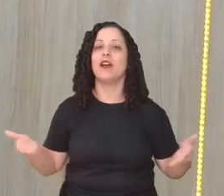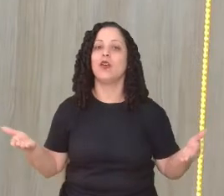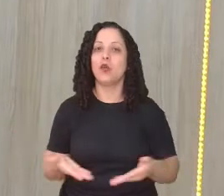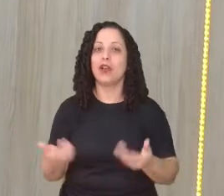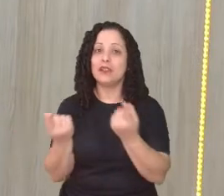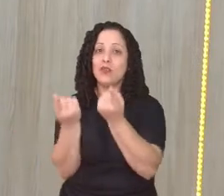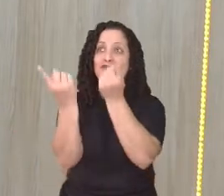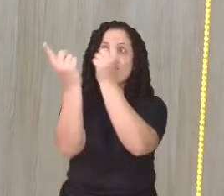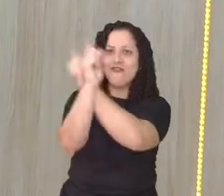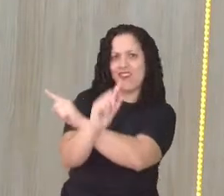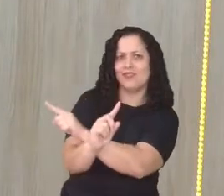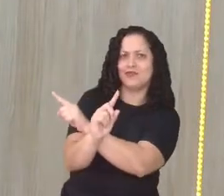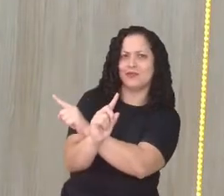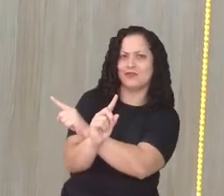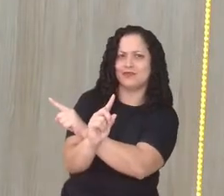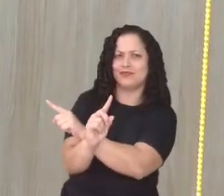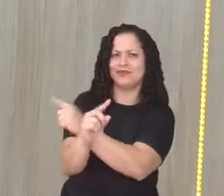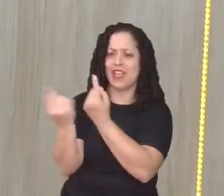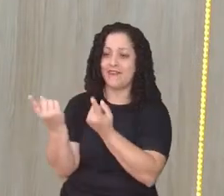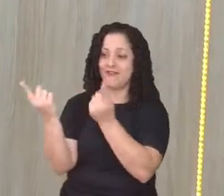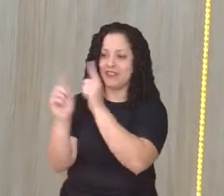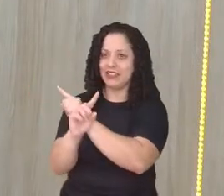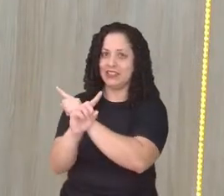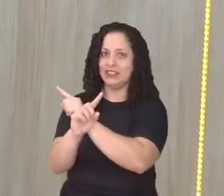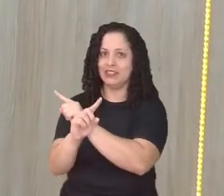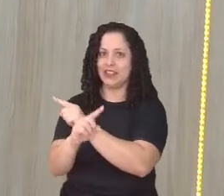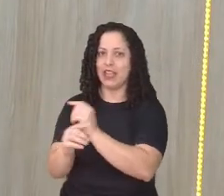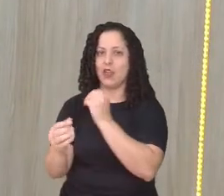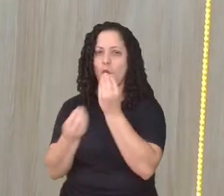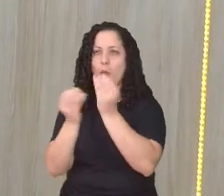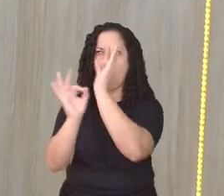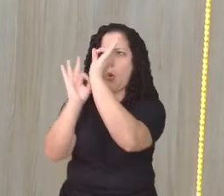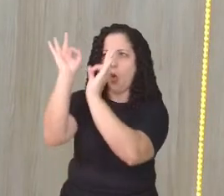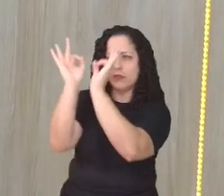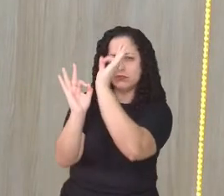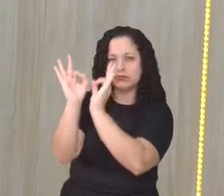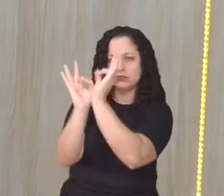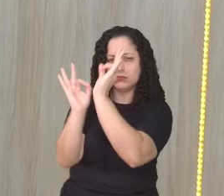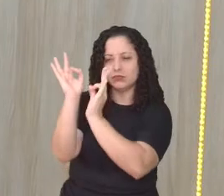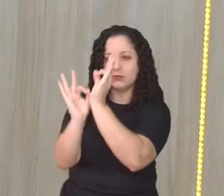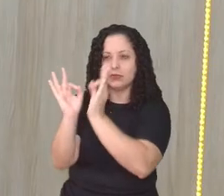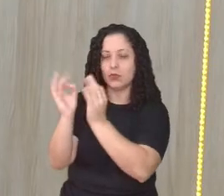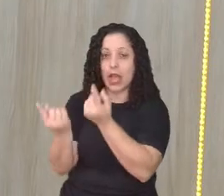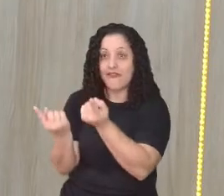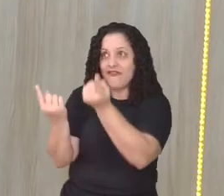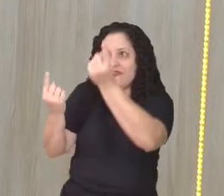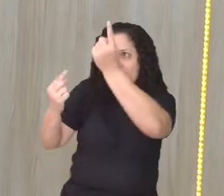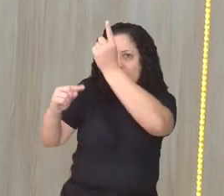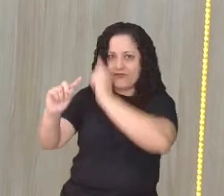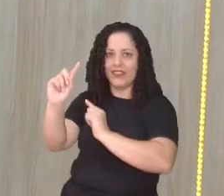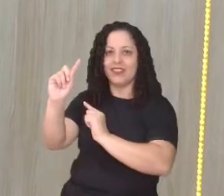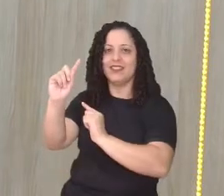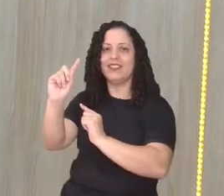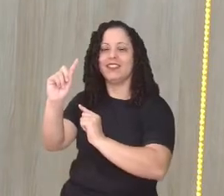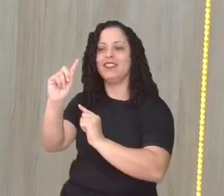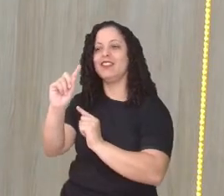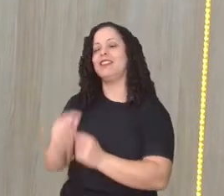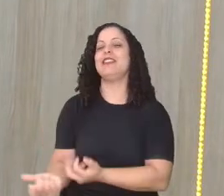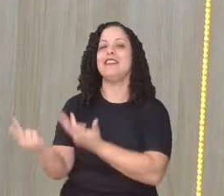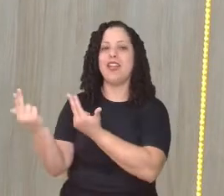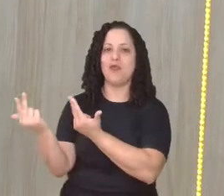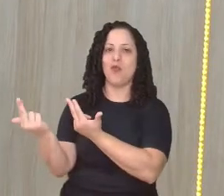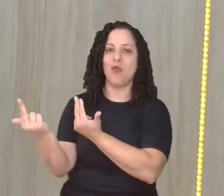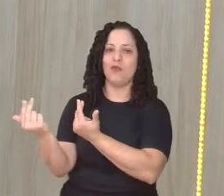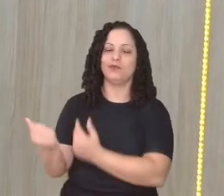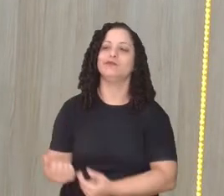o inverso, ou invertido na questão de posição, tá? Eu estou invertendo a posição e vai dar o